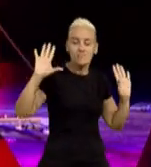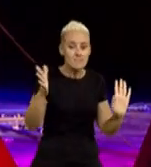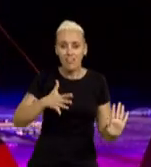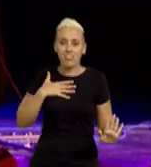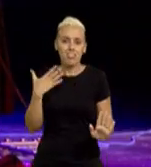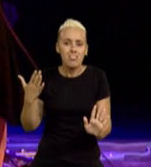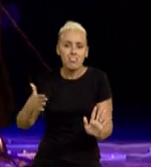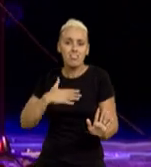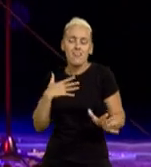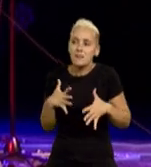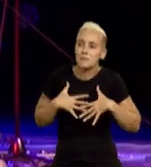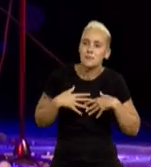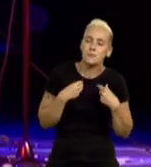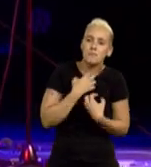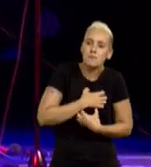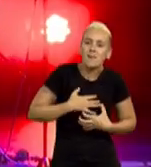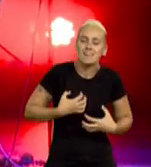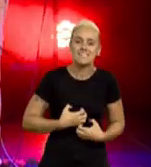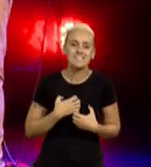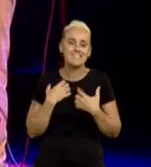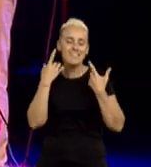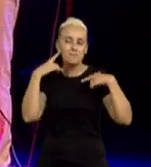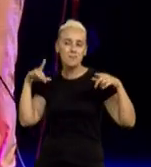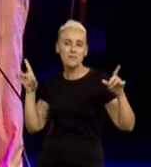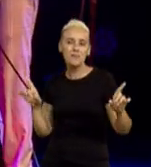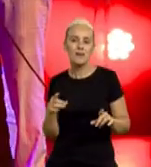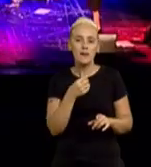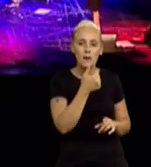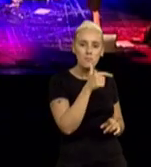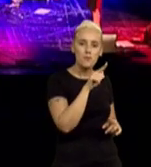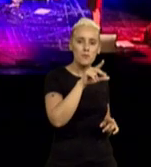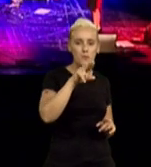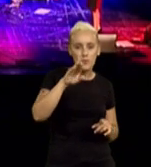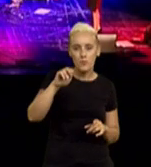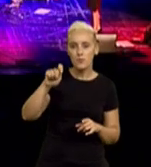tonight, that means the spirit of the blues.